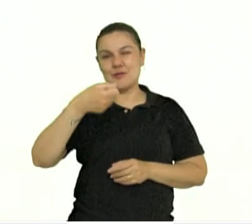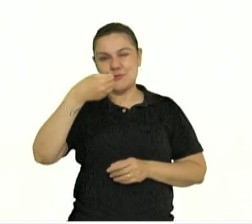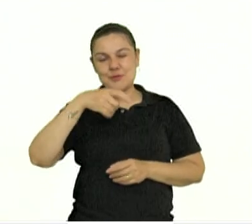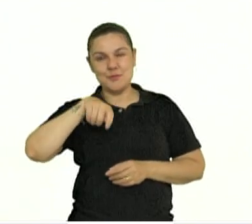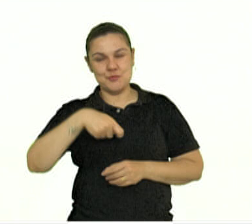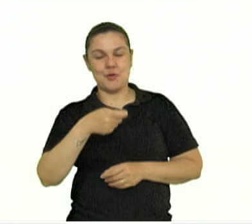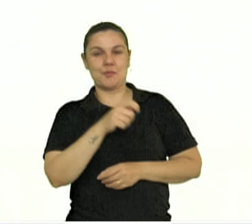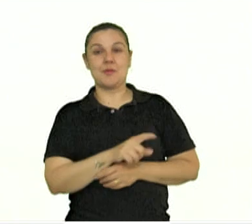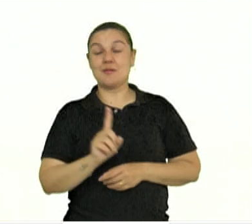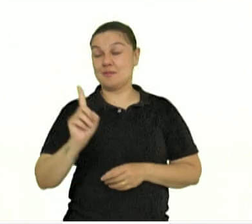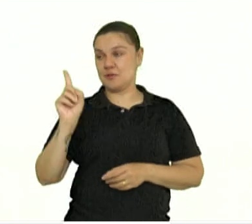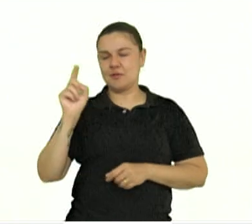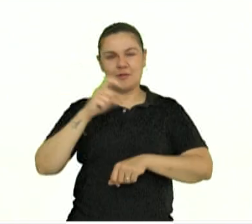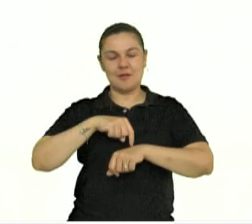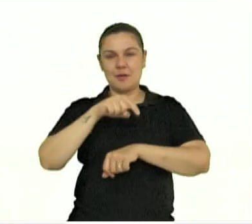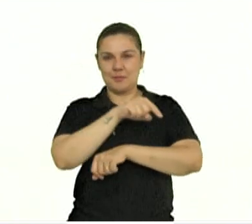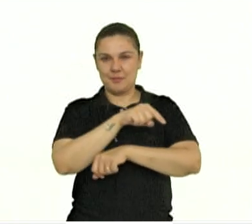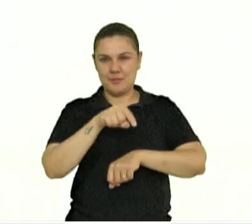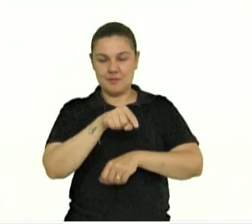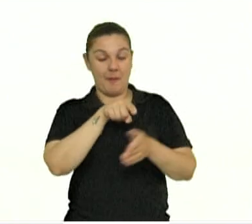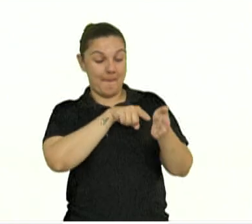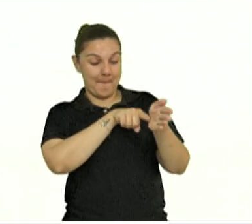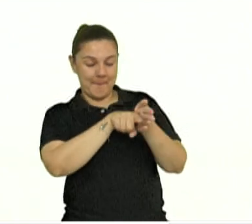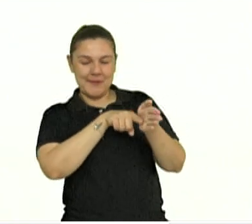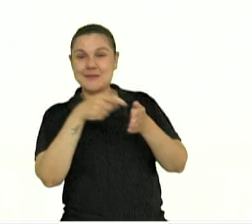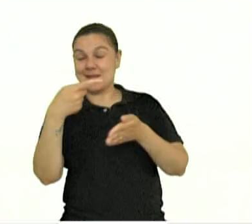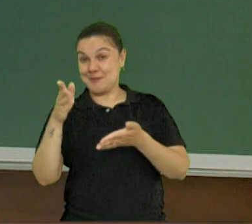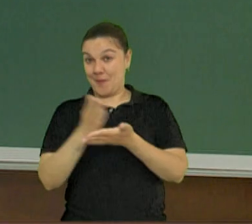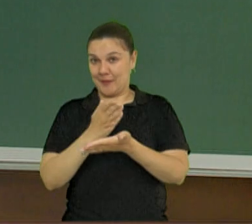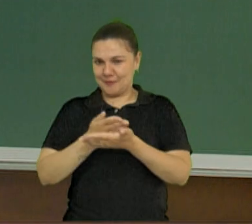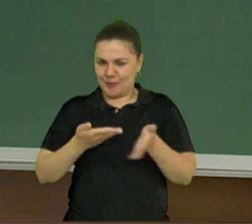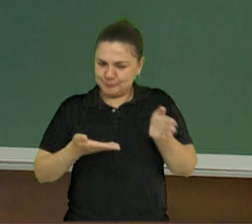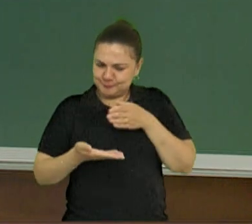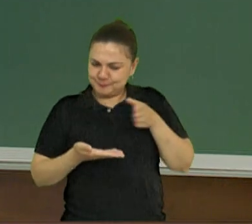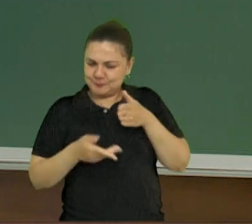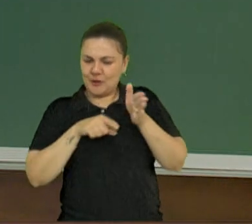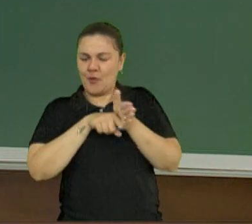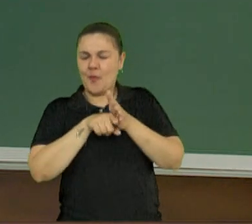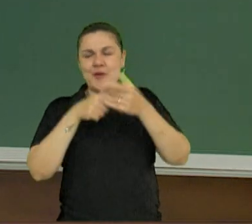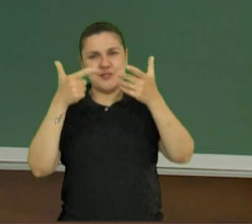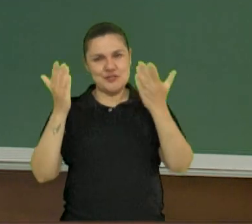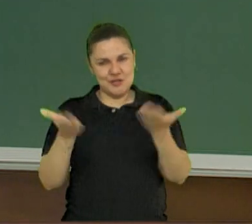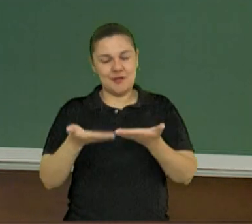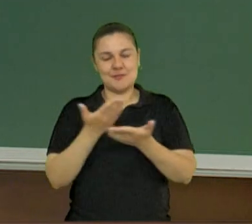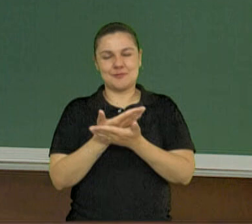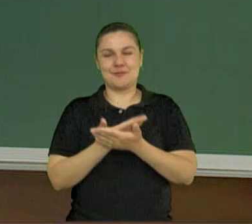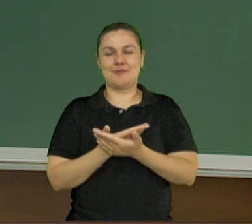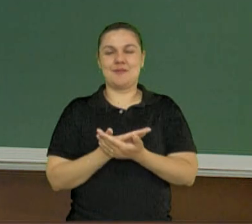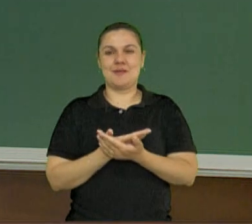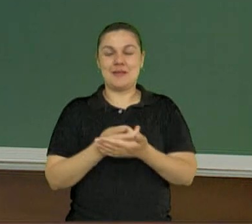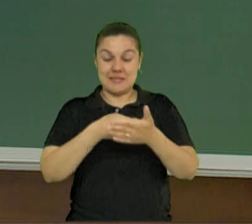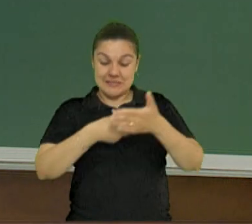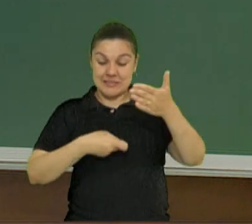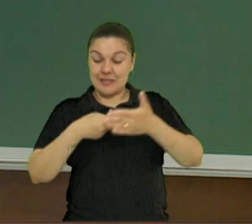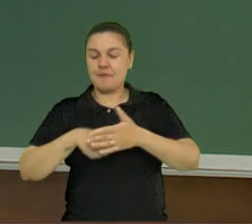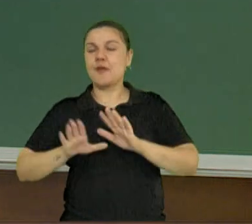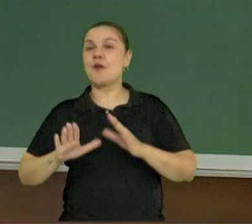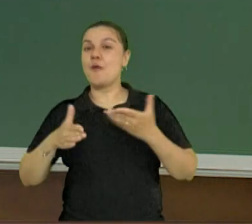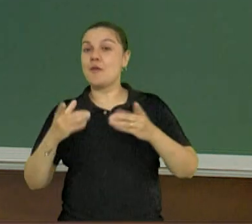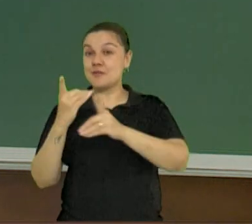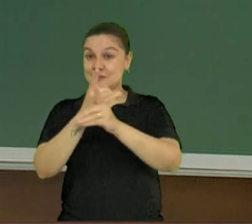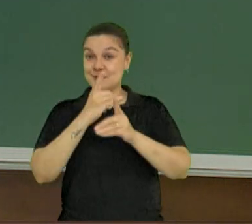de linguagem, então vou dar um tempo para você pesquisar aí no seu caderno quais foram as figuras de linguagem que nós trabalhamos, escrever quais são as que